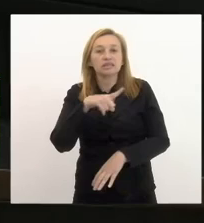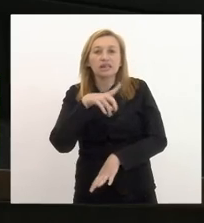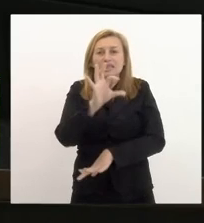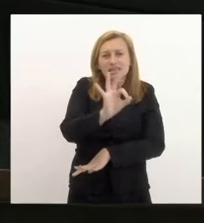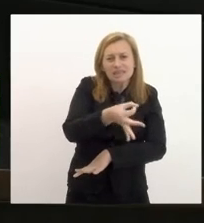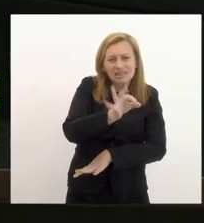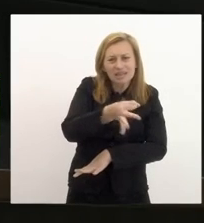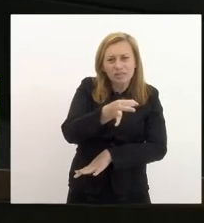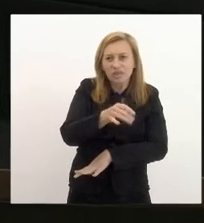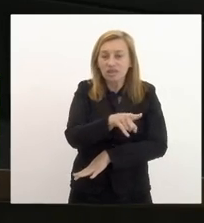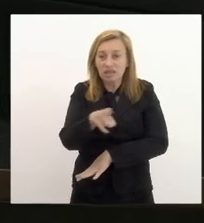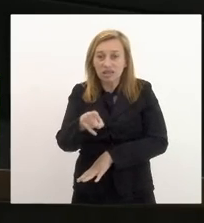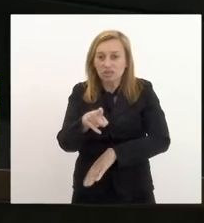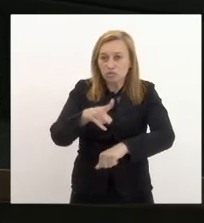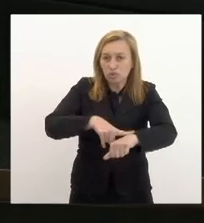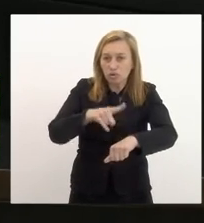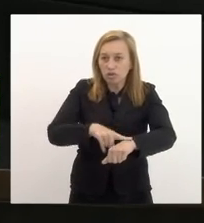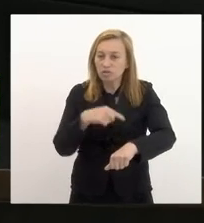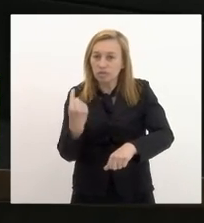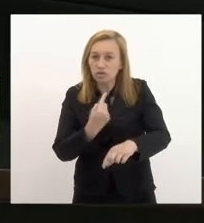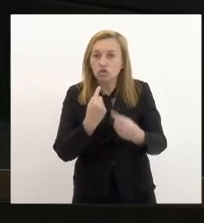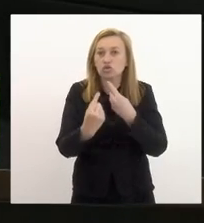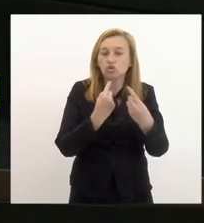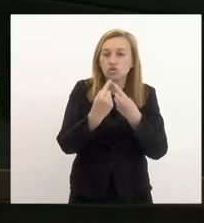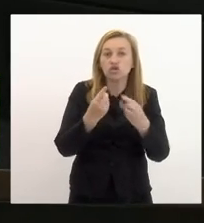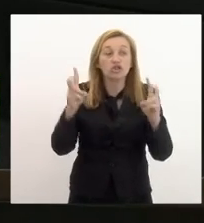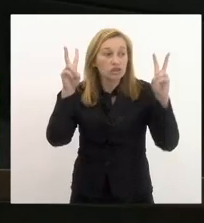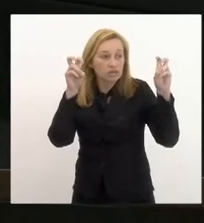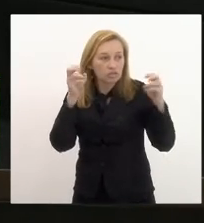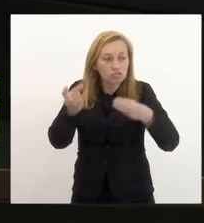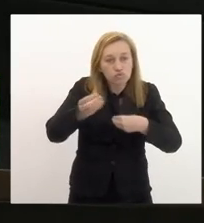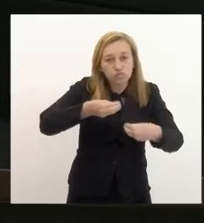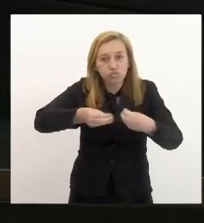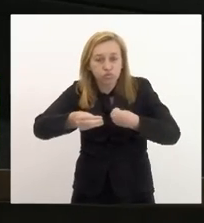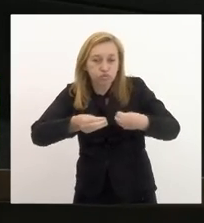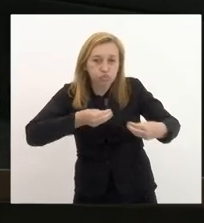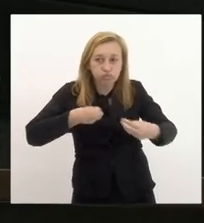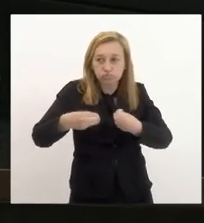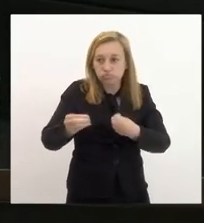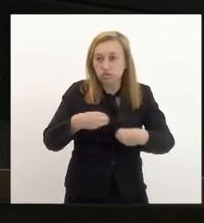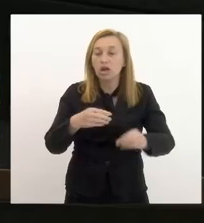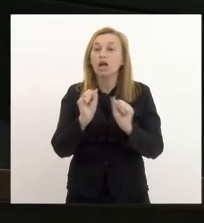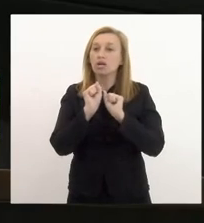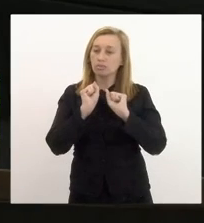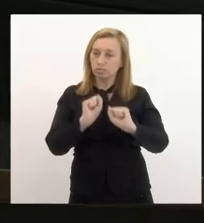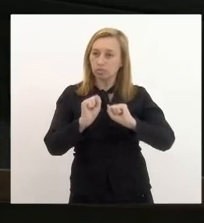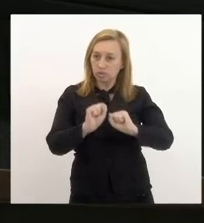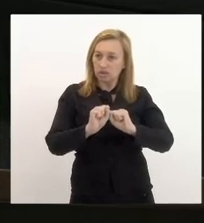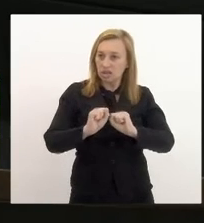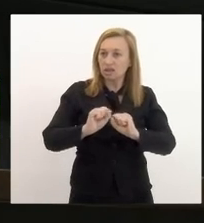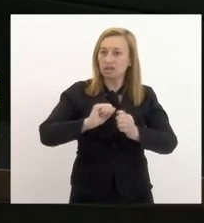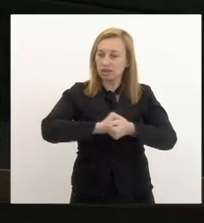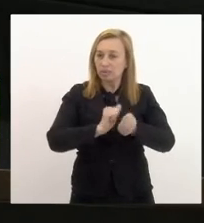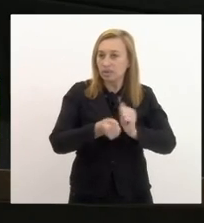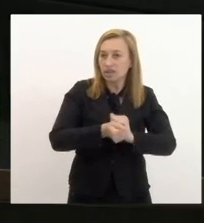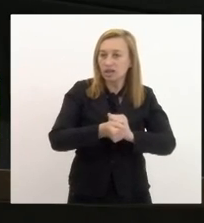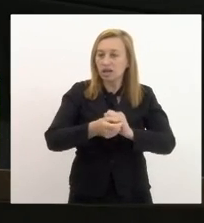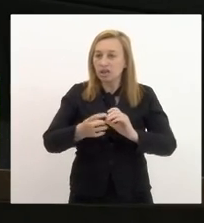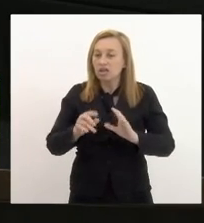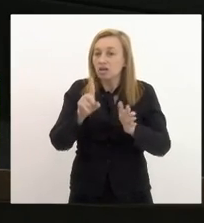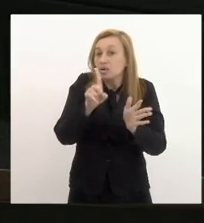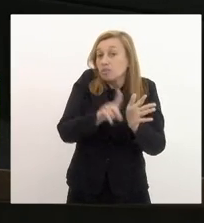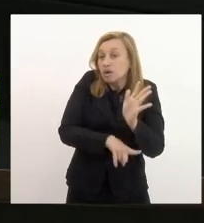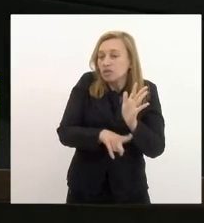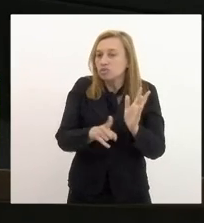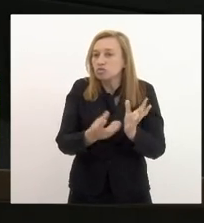eventualmente é esses são os momentos para a gente discutir essa flexibilidade e poder adotar as medidas que sendo sejam